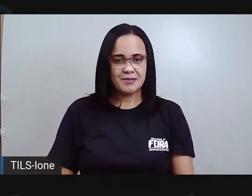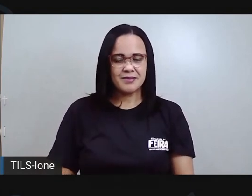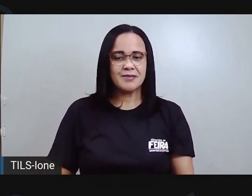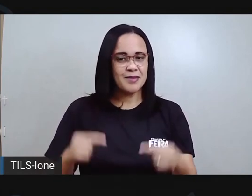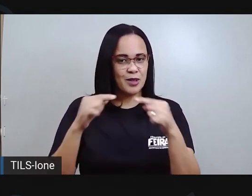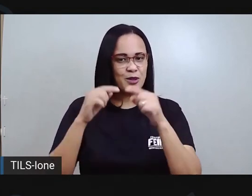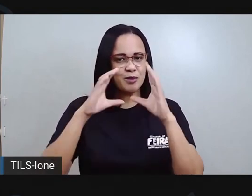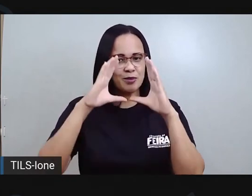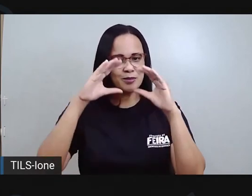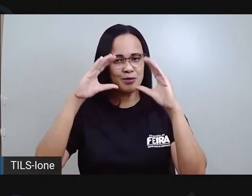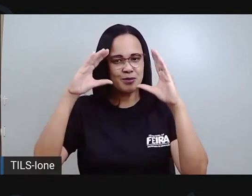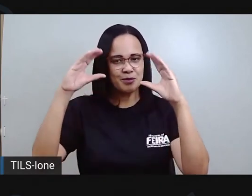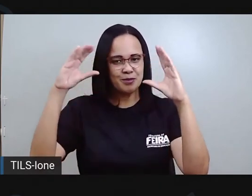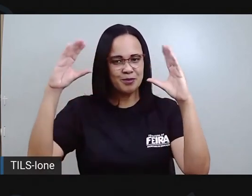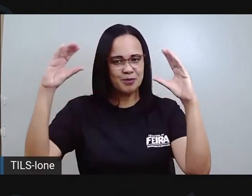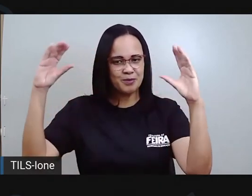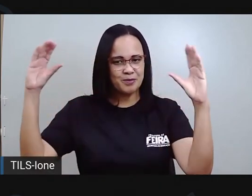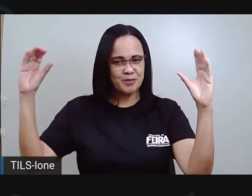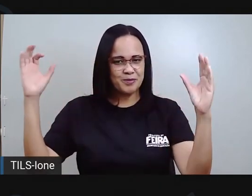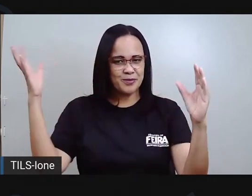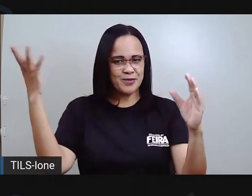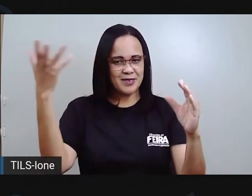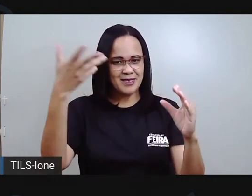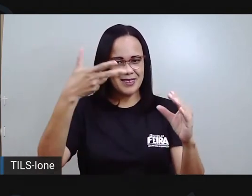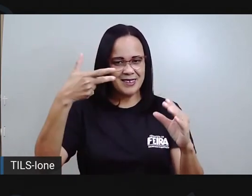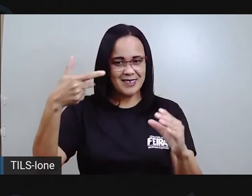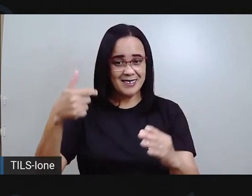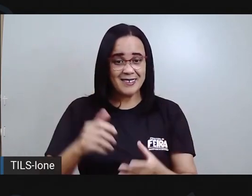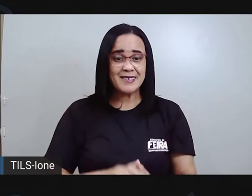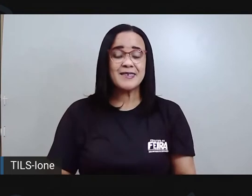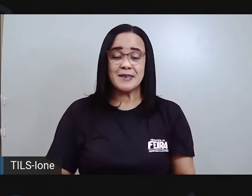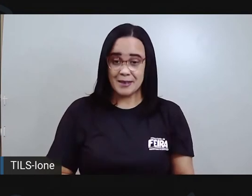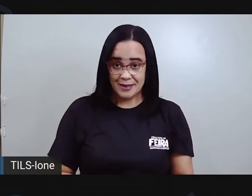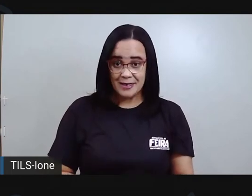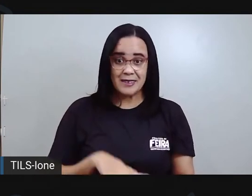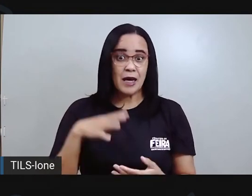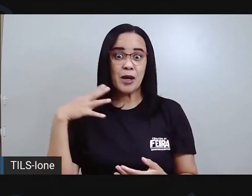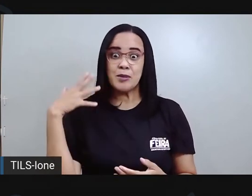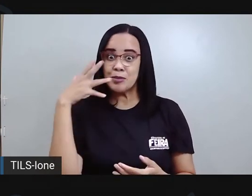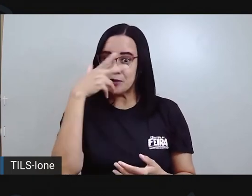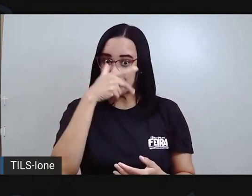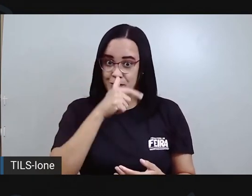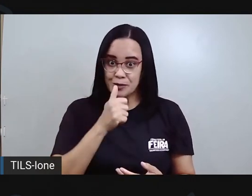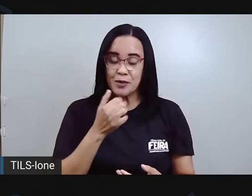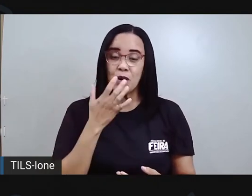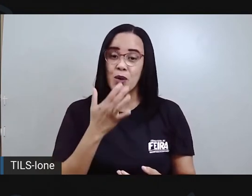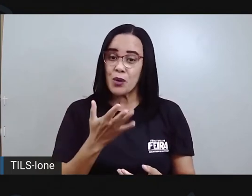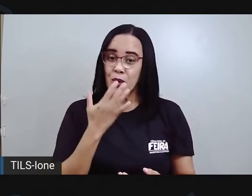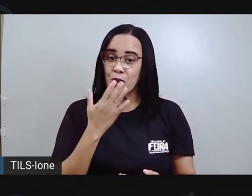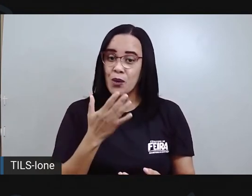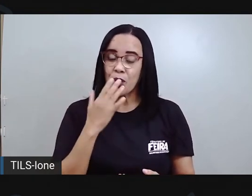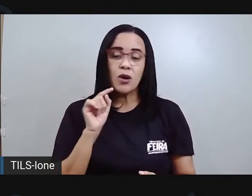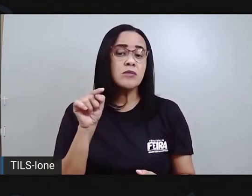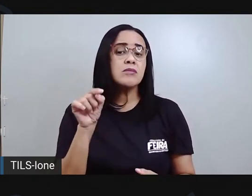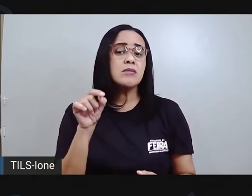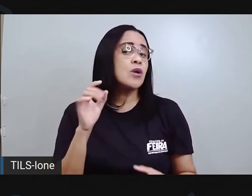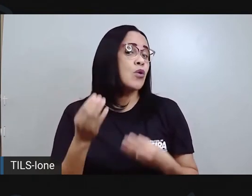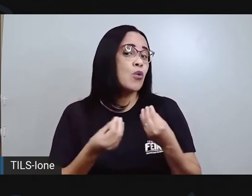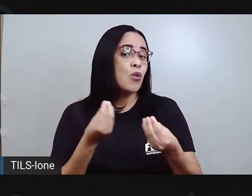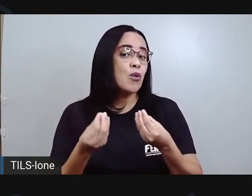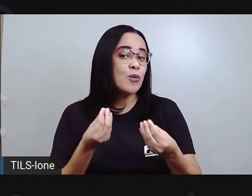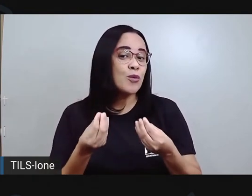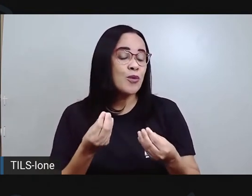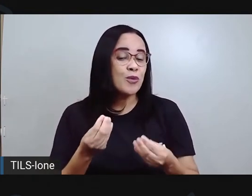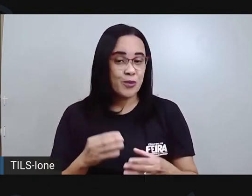Nuvenzinhas. Nossa, meu papel tá ficando bem colorido, viu, meninada? E o de vocês? Tá